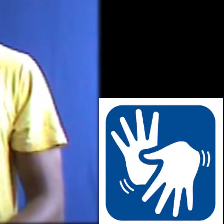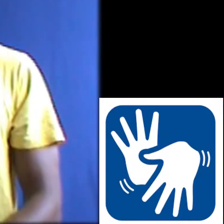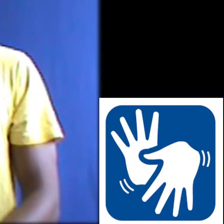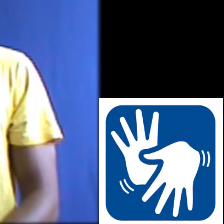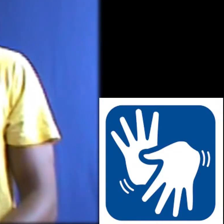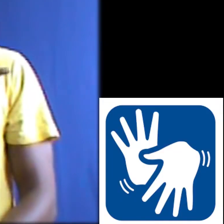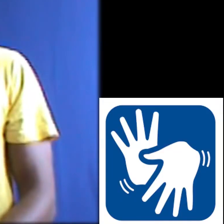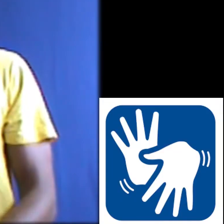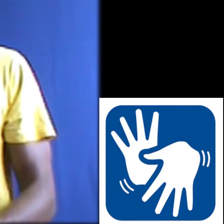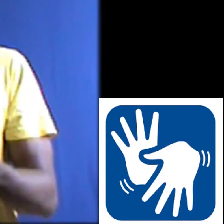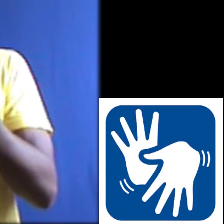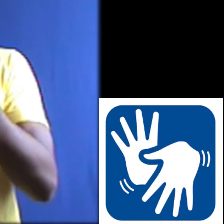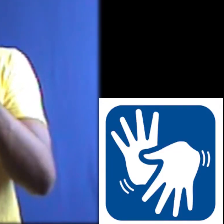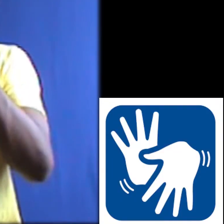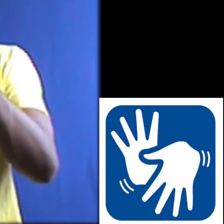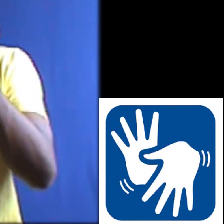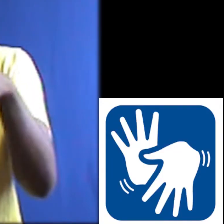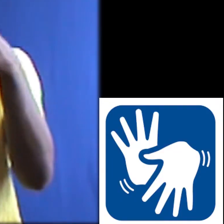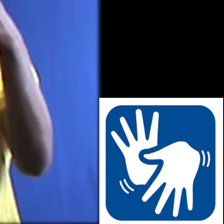propostas de ensino de língua portuguesa.